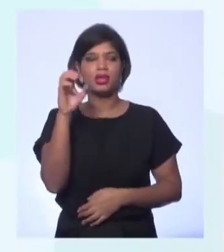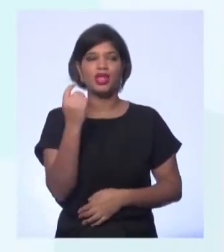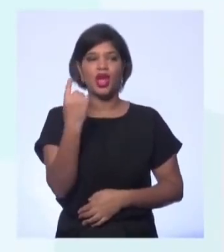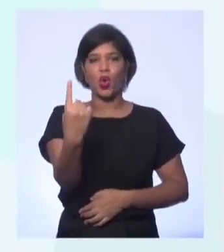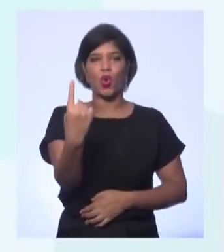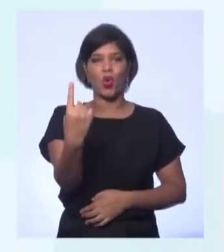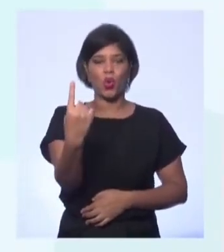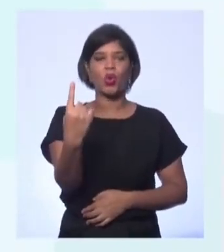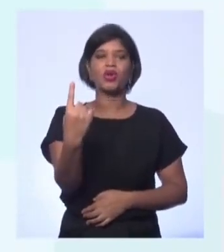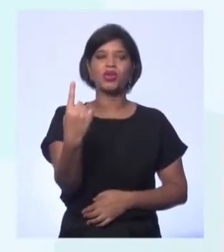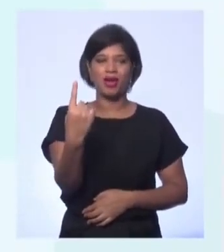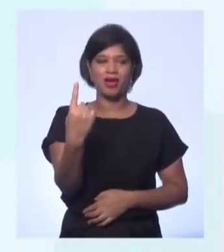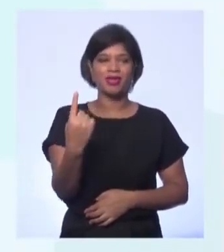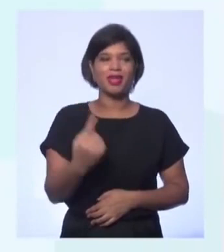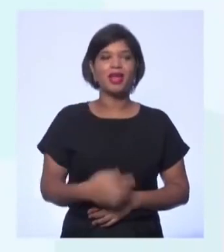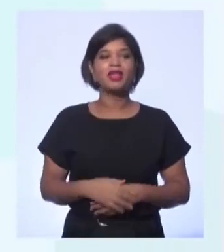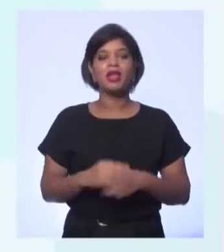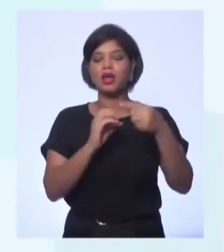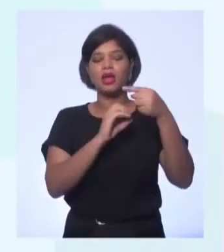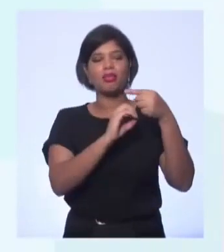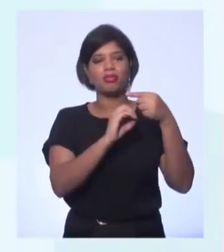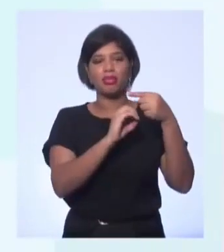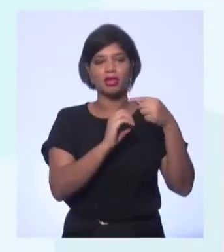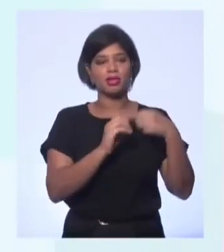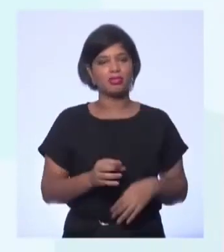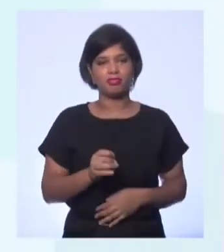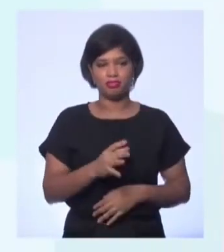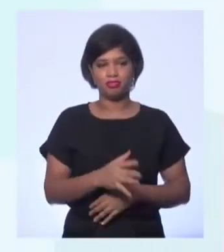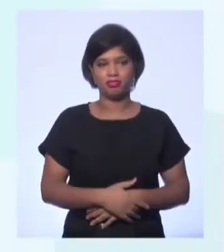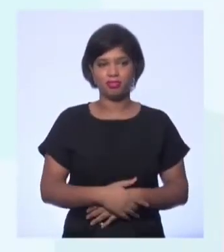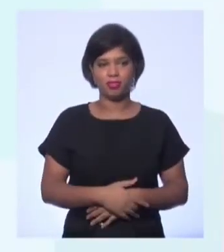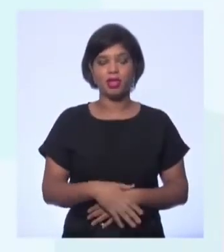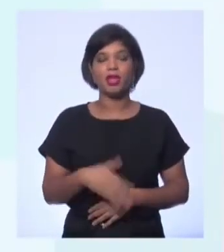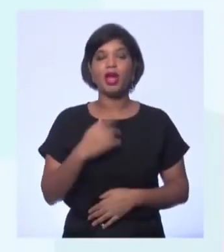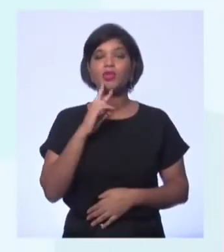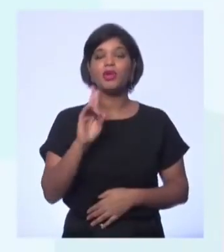próprio 170 e sobrou nada. Então, o resultado foi